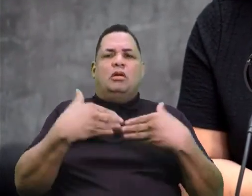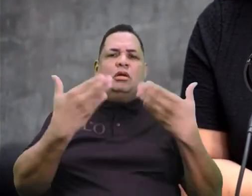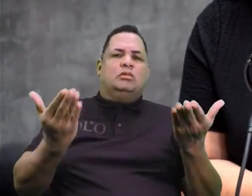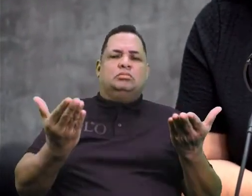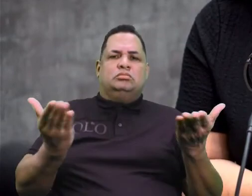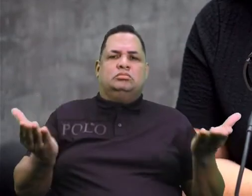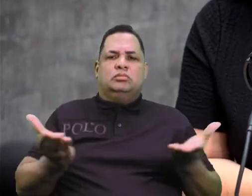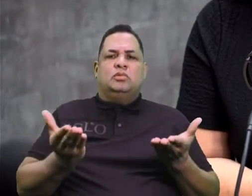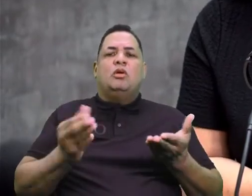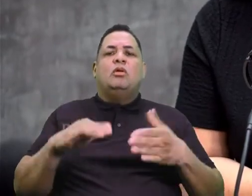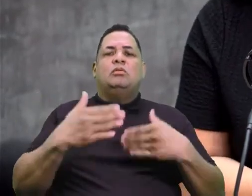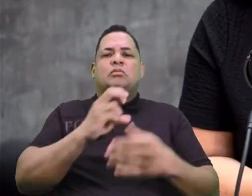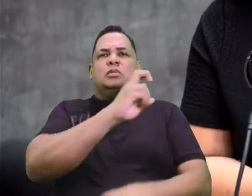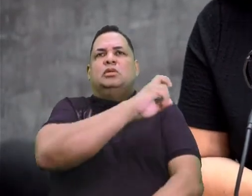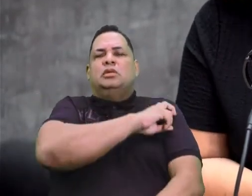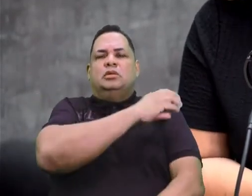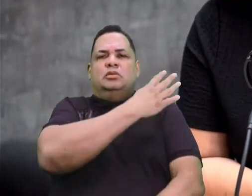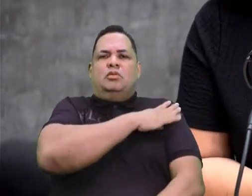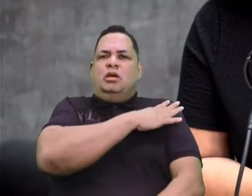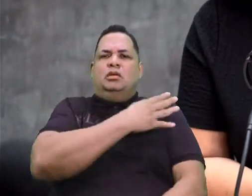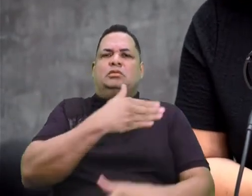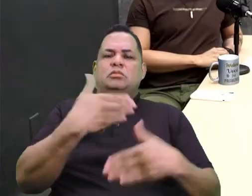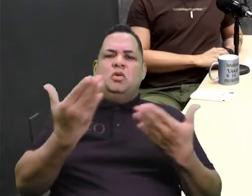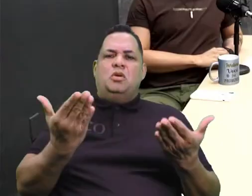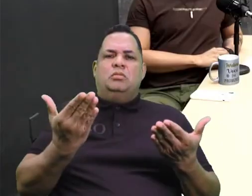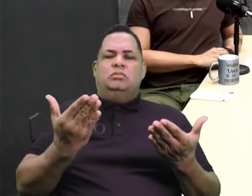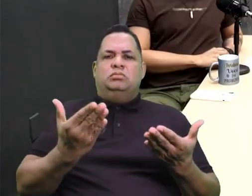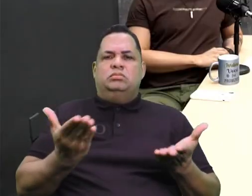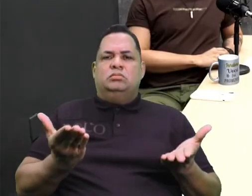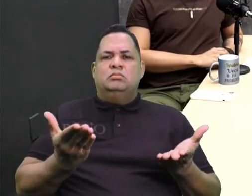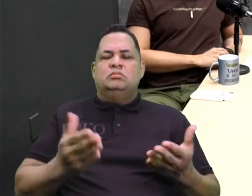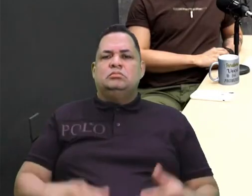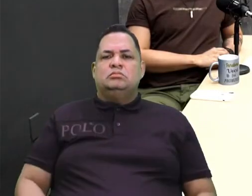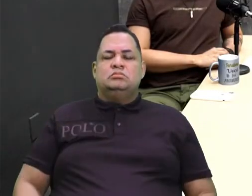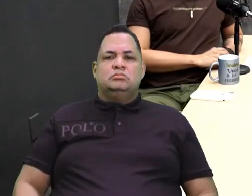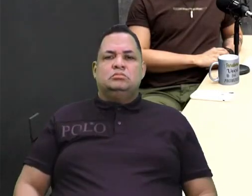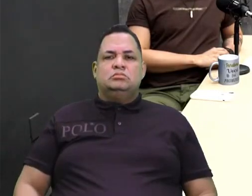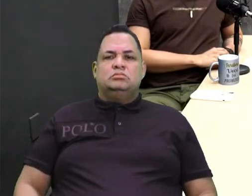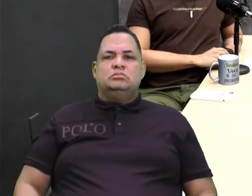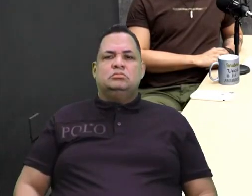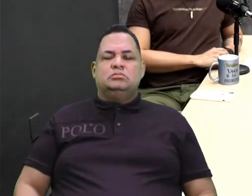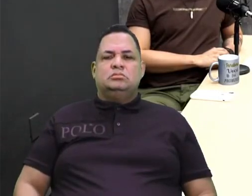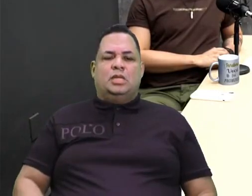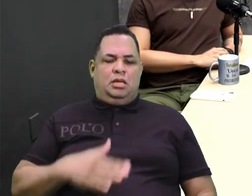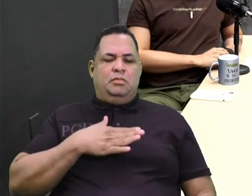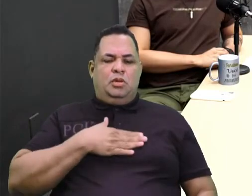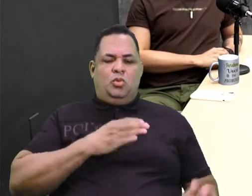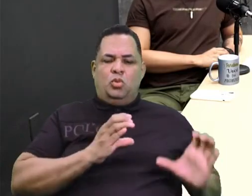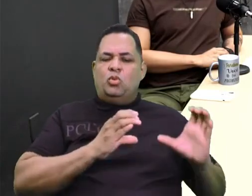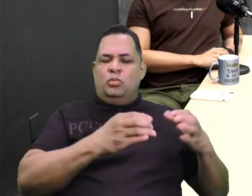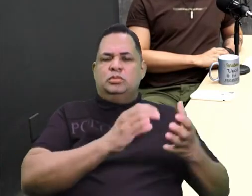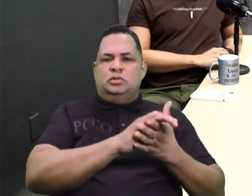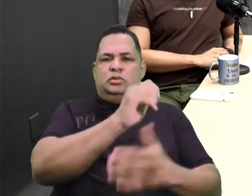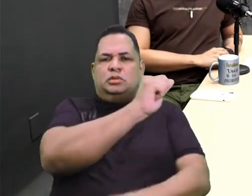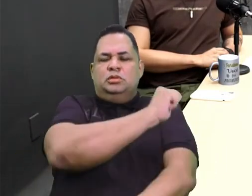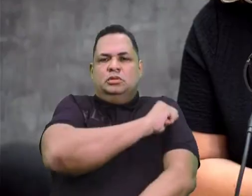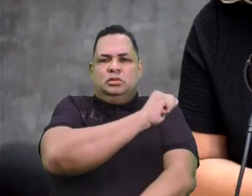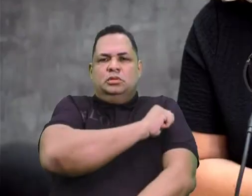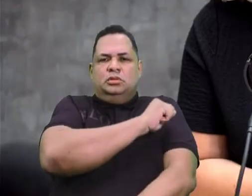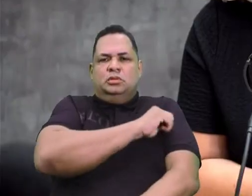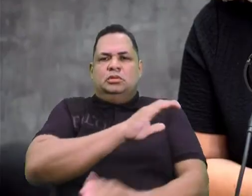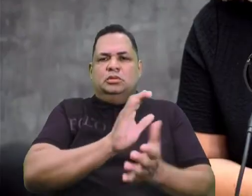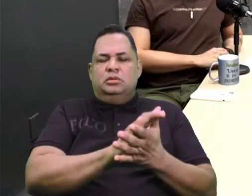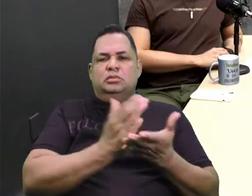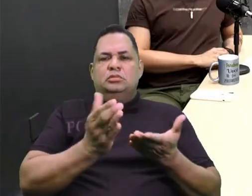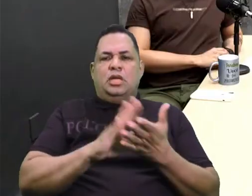série. Hoje seria o quê? O quinto ano, quarta série? Não lembro. Ainda não seria? Não seria a minha turma. Seria a tua turma. Você tinha que sair do CN.